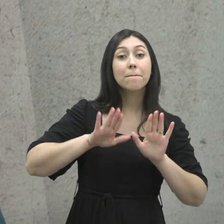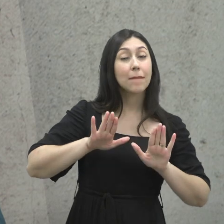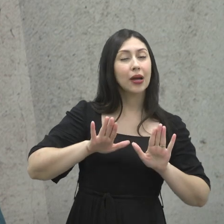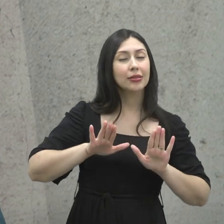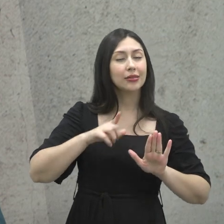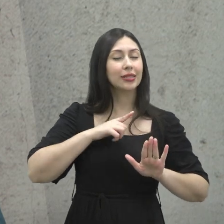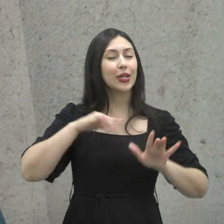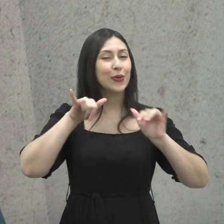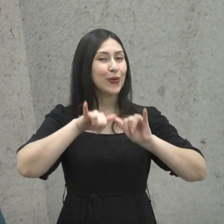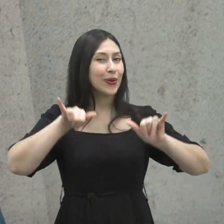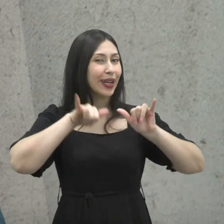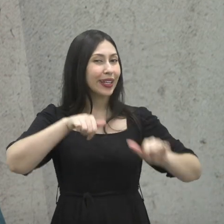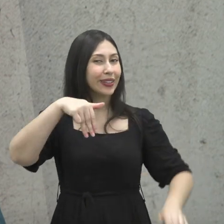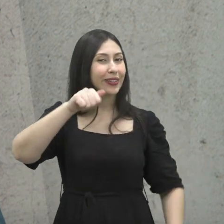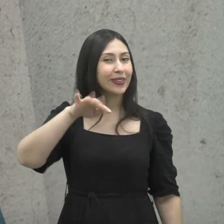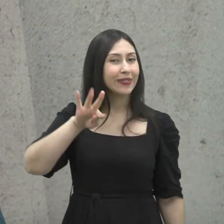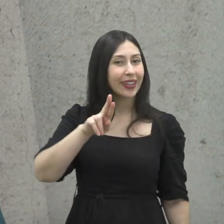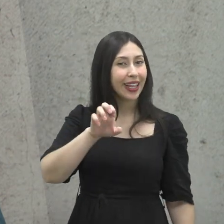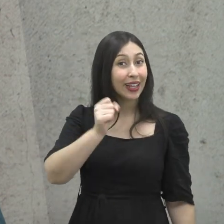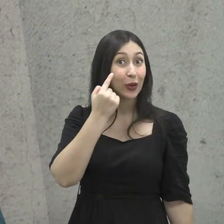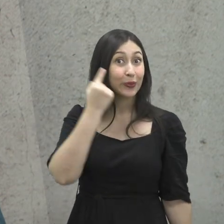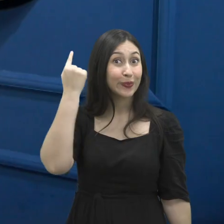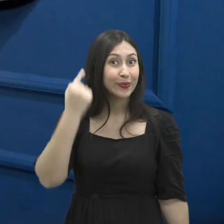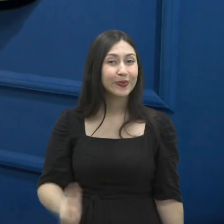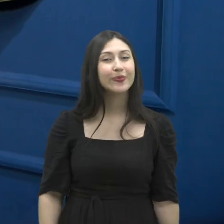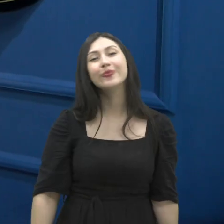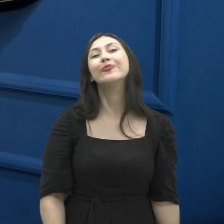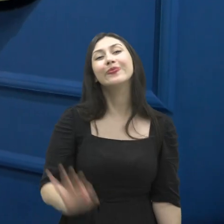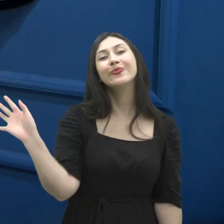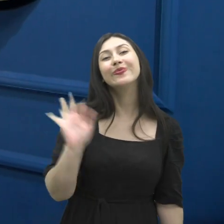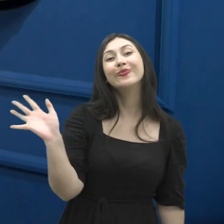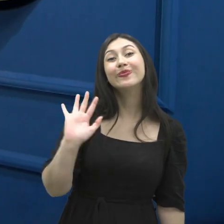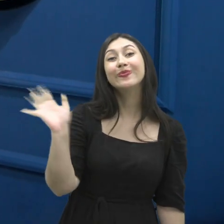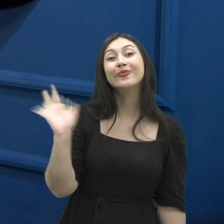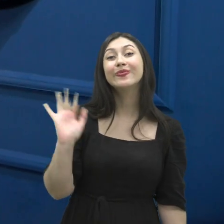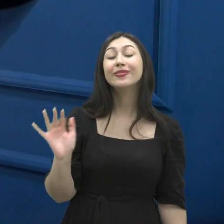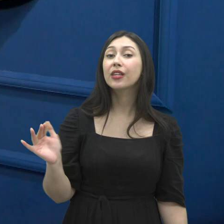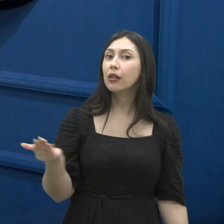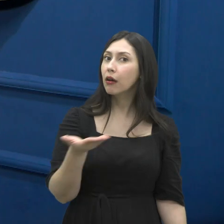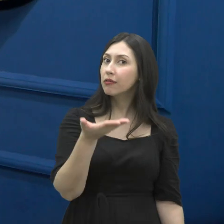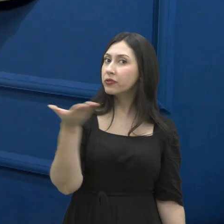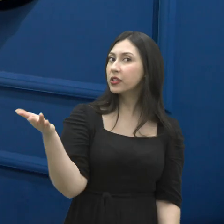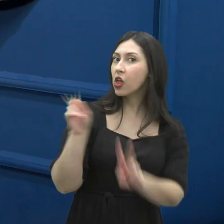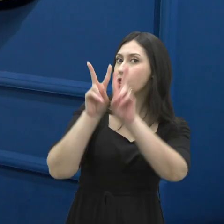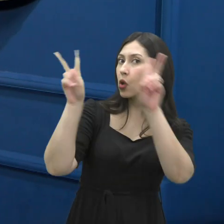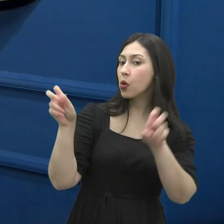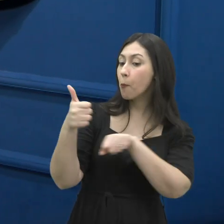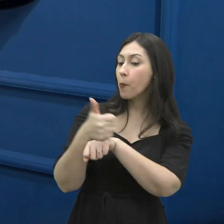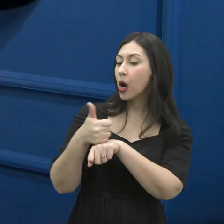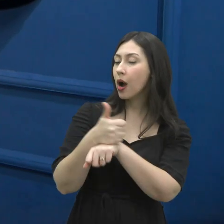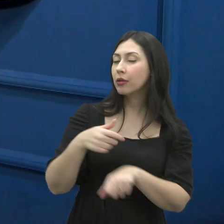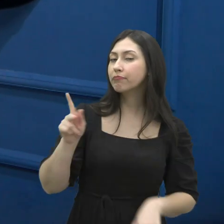verdade, do repórter Matheus Andrade. Vamos ouvir. Oi, Fernanda! Aí no estúdio, vocês estão falando sobre a profissão